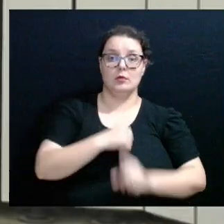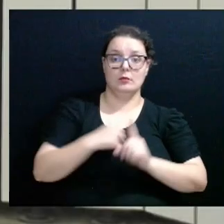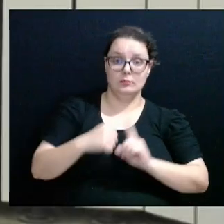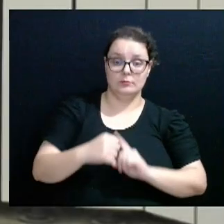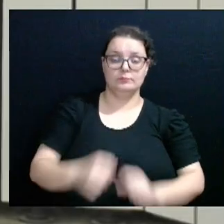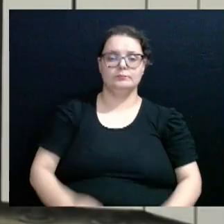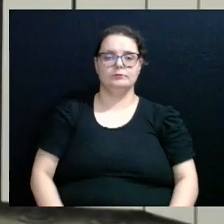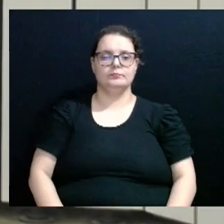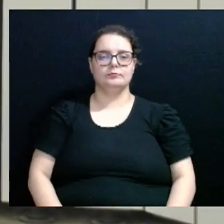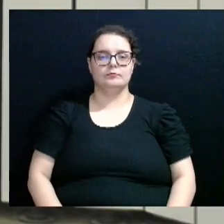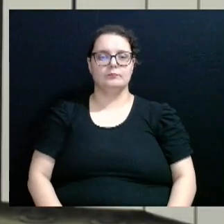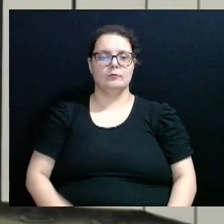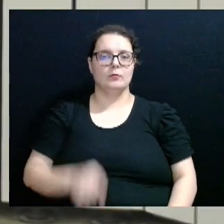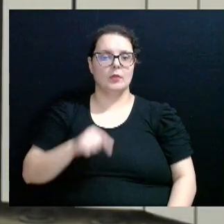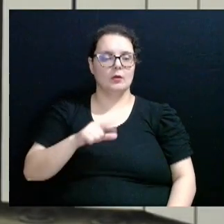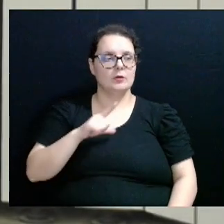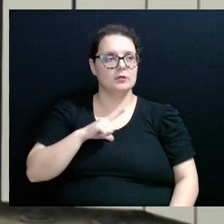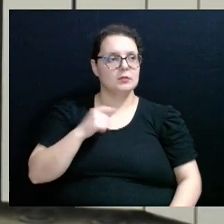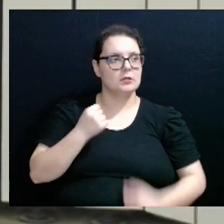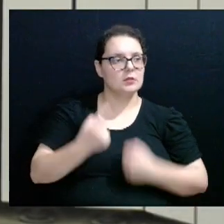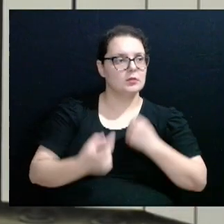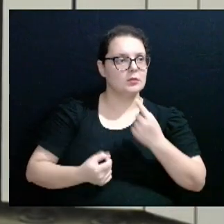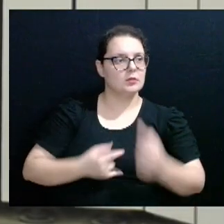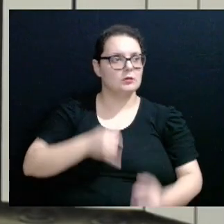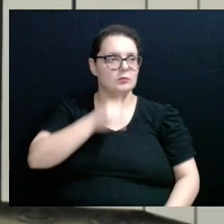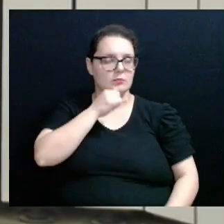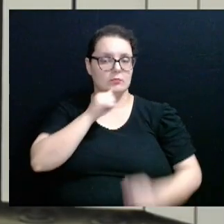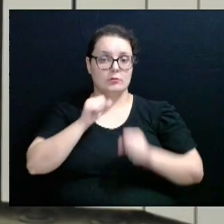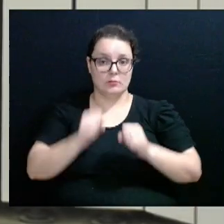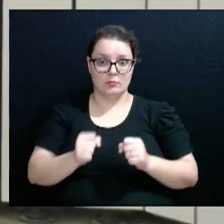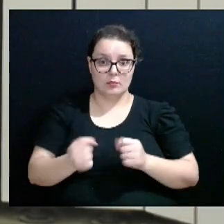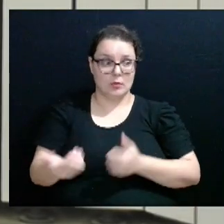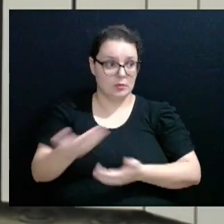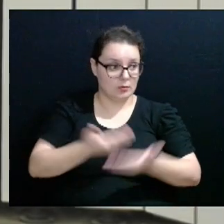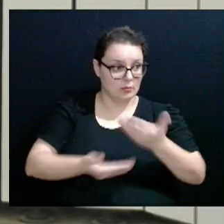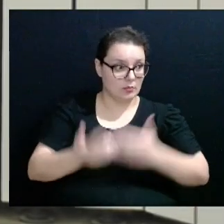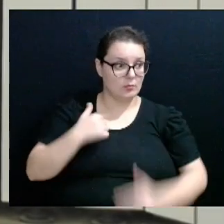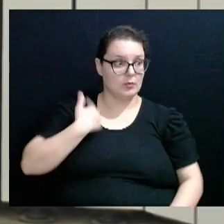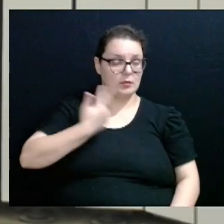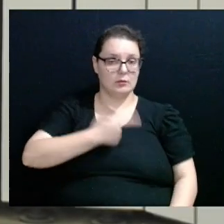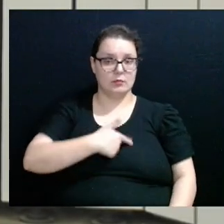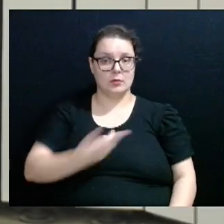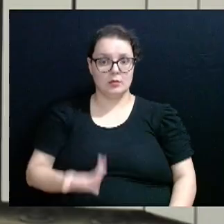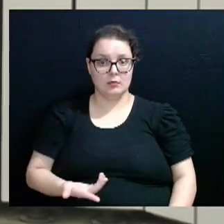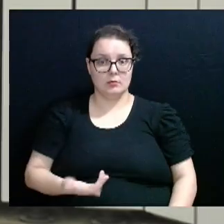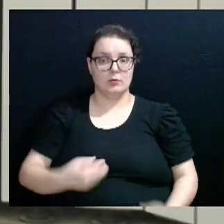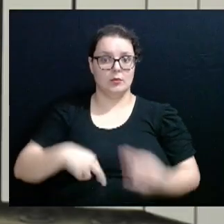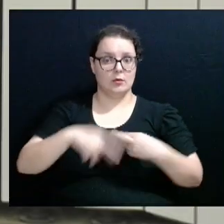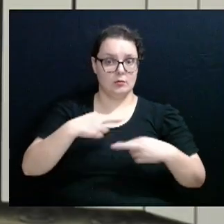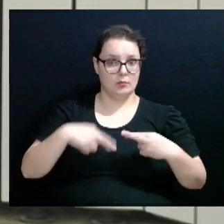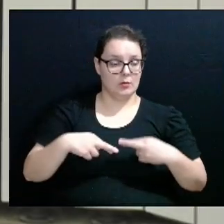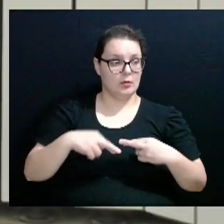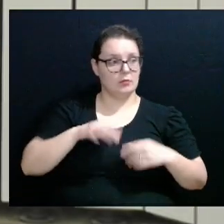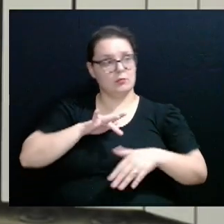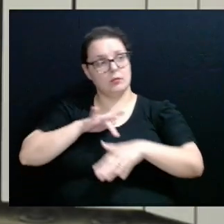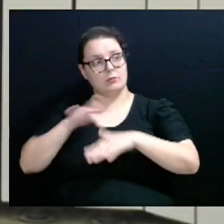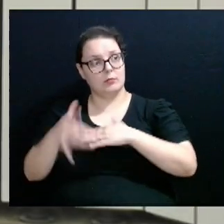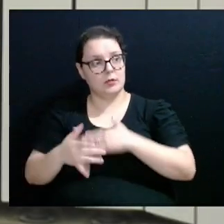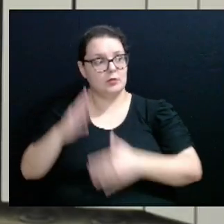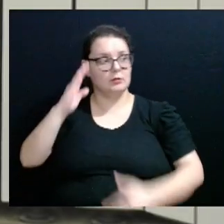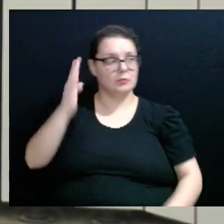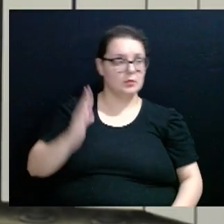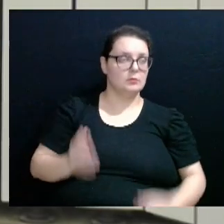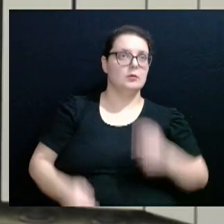tem algum exemplo que você possa compartilhar com a gente em relação à mídia brasileira, pensando assim, algo